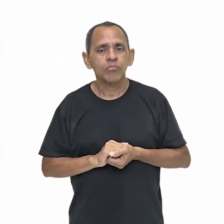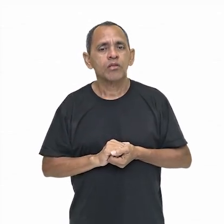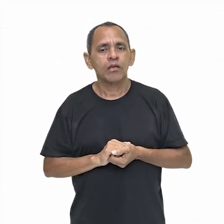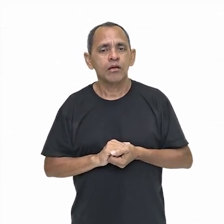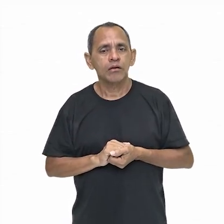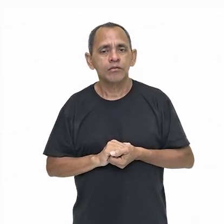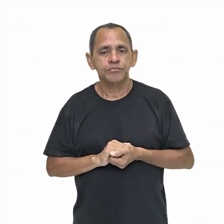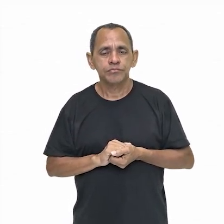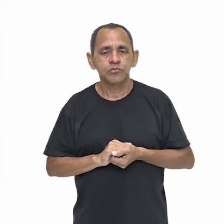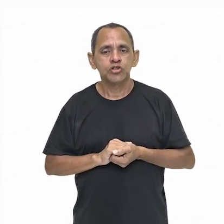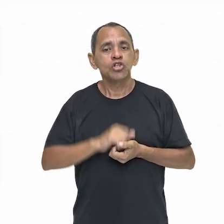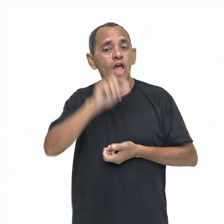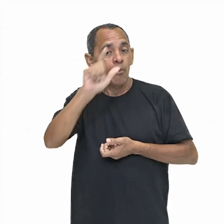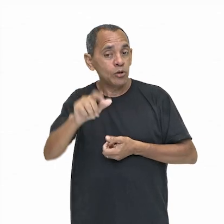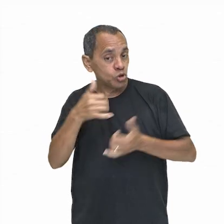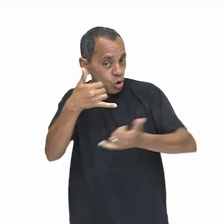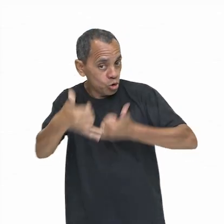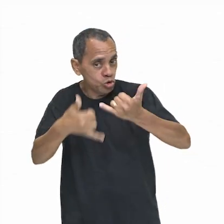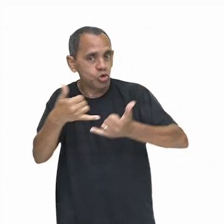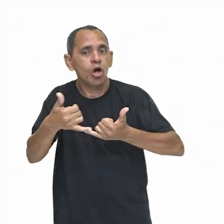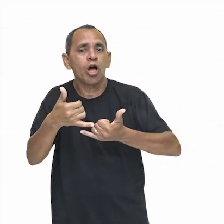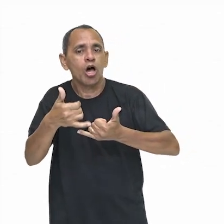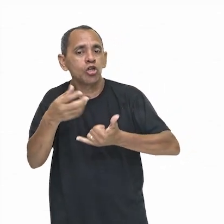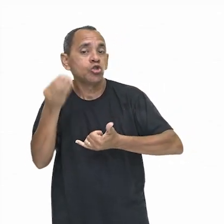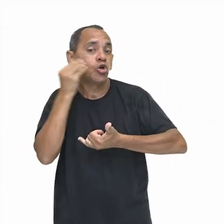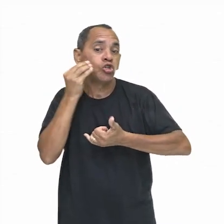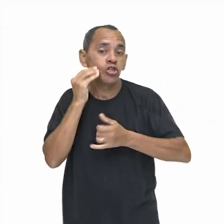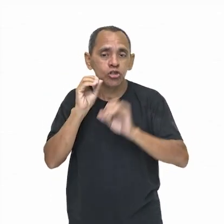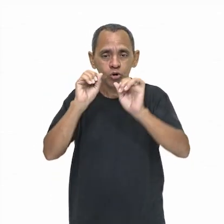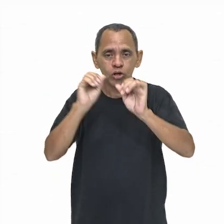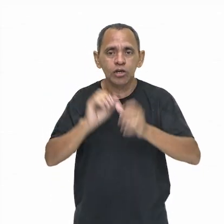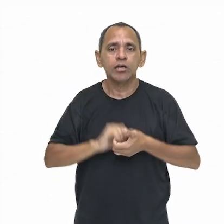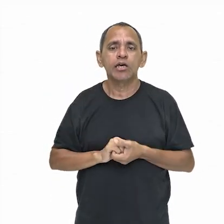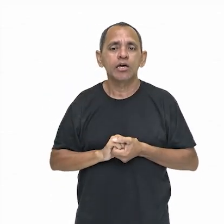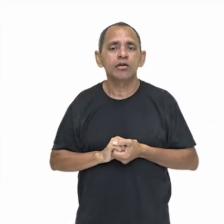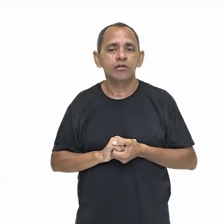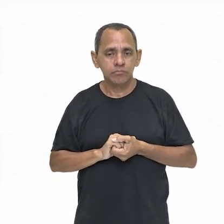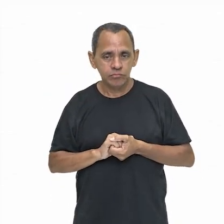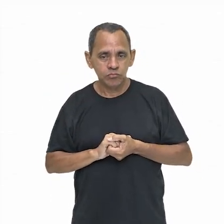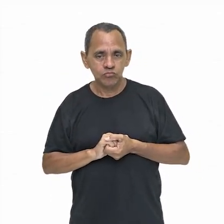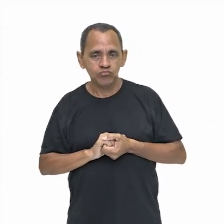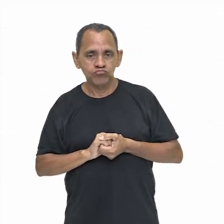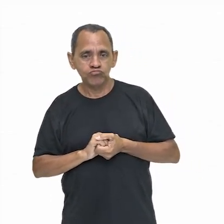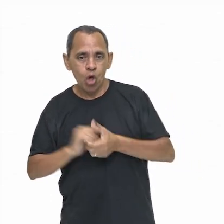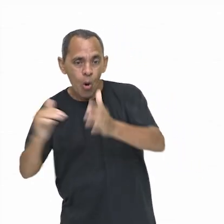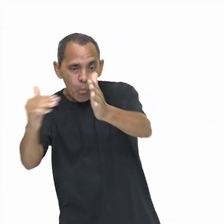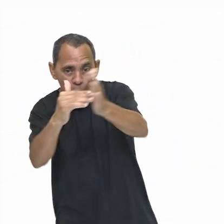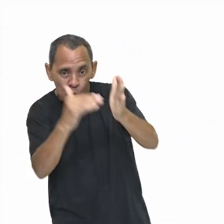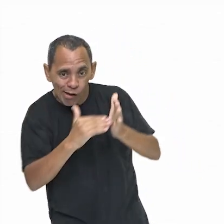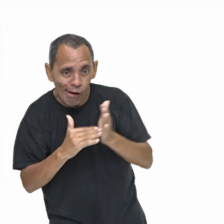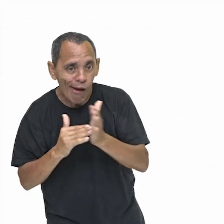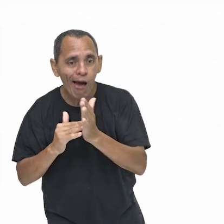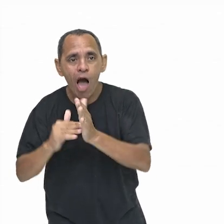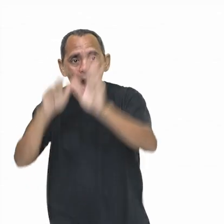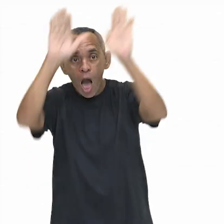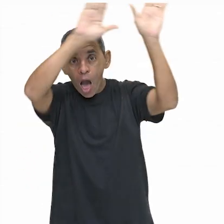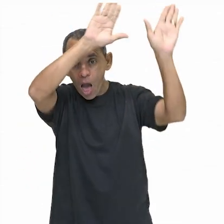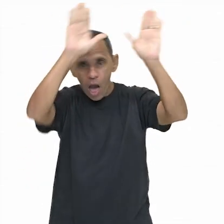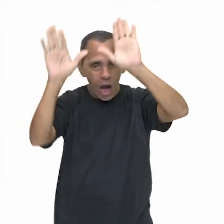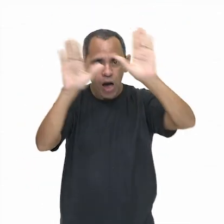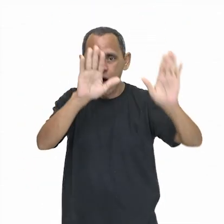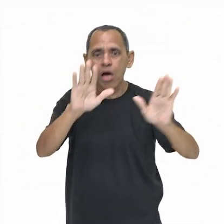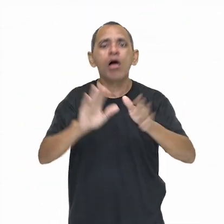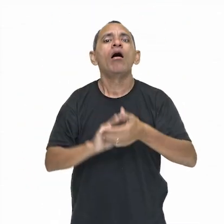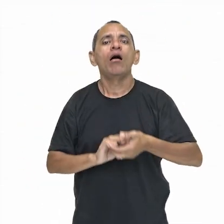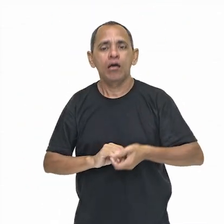do adversário. Isso daí não é permitido. Então, se você tentar fazer a interceptação da bola, isso é falta.